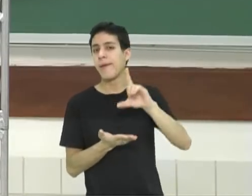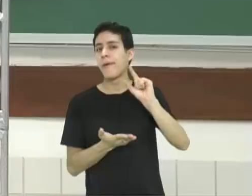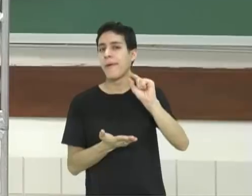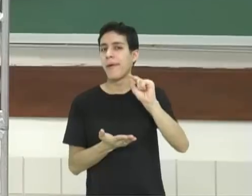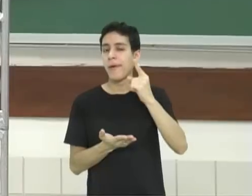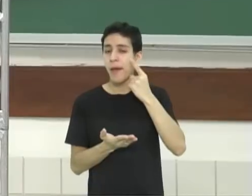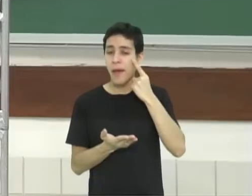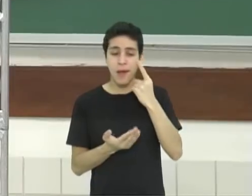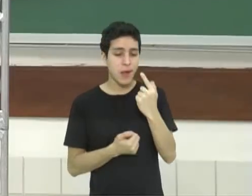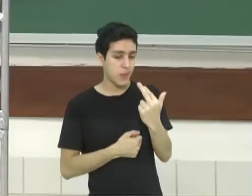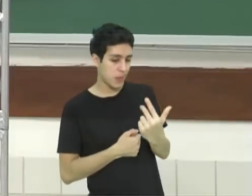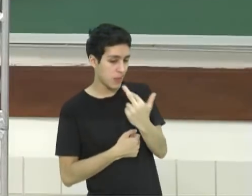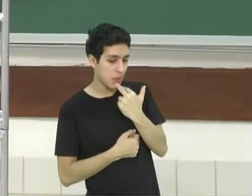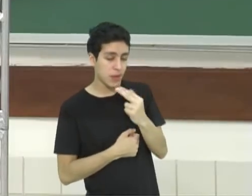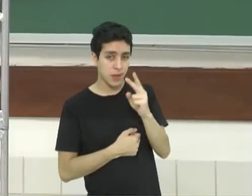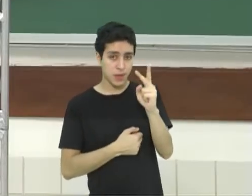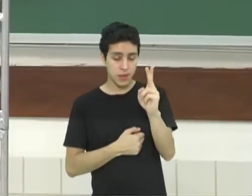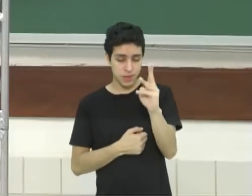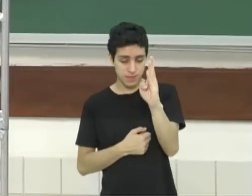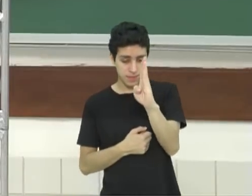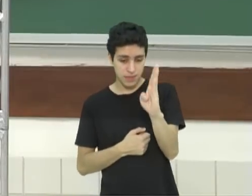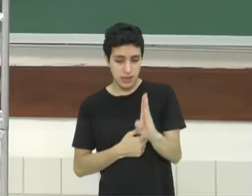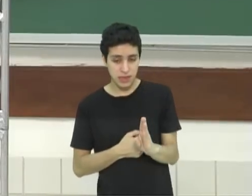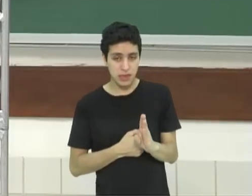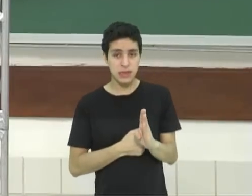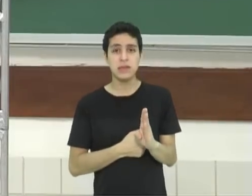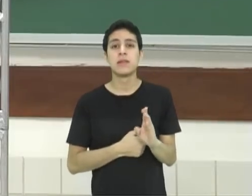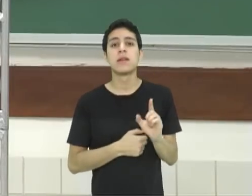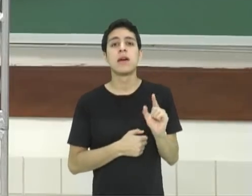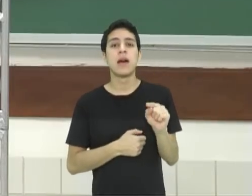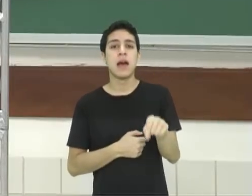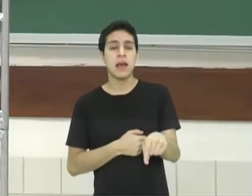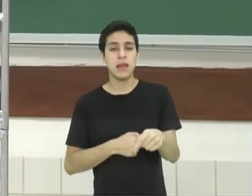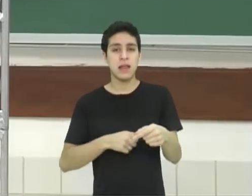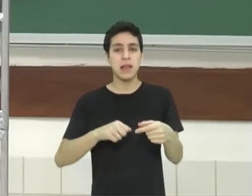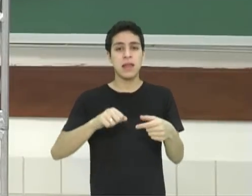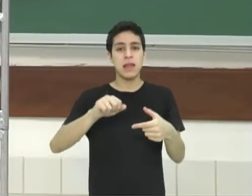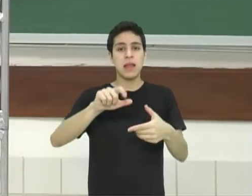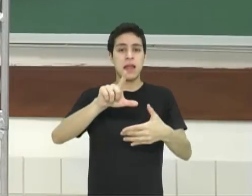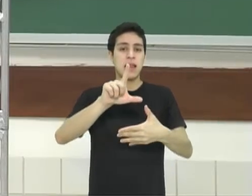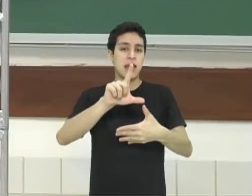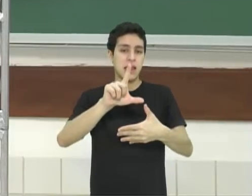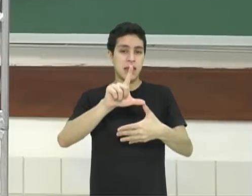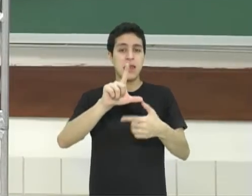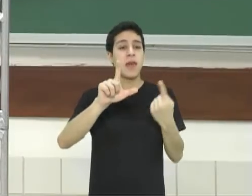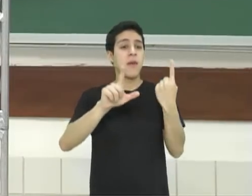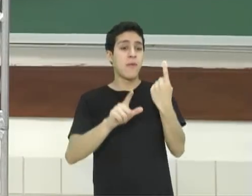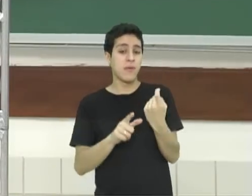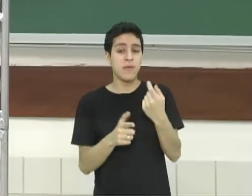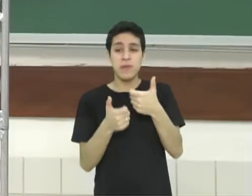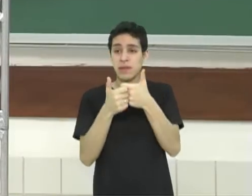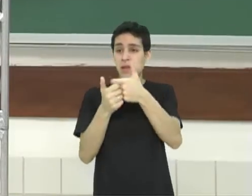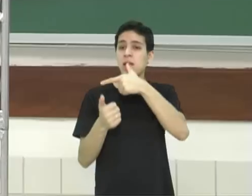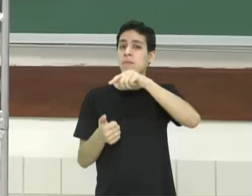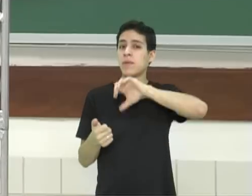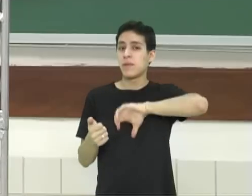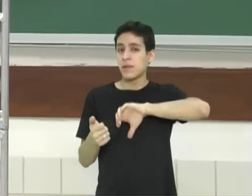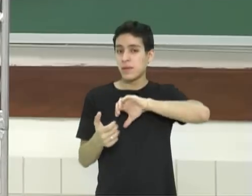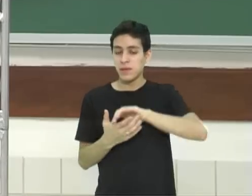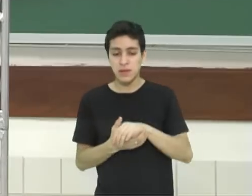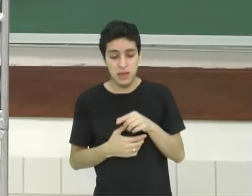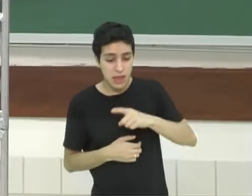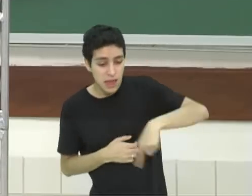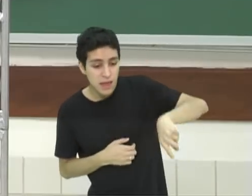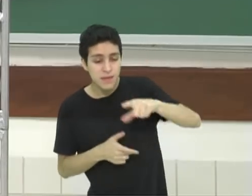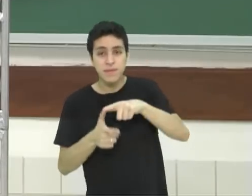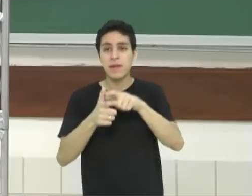o idioma, né? O Brasil aqui na América Latina é o único país que fala português de Portugal. Os outros países falam línguas derivadas